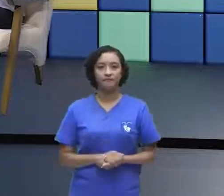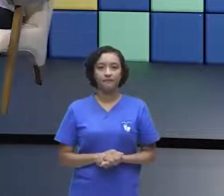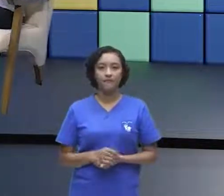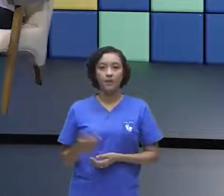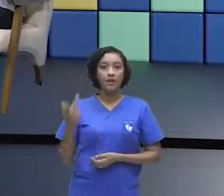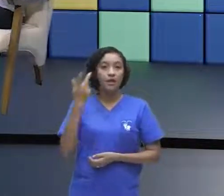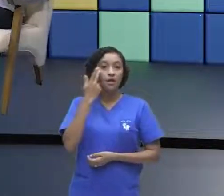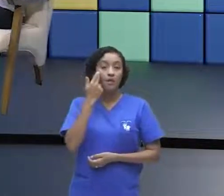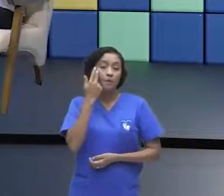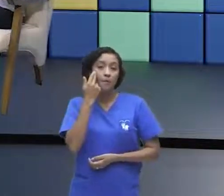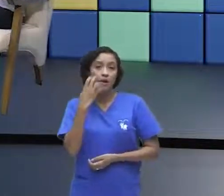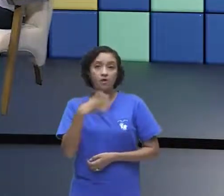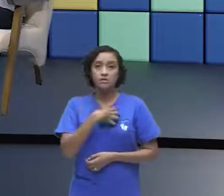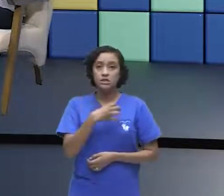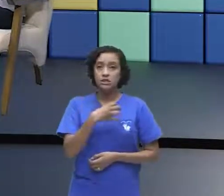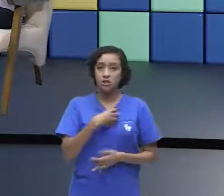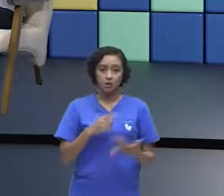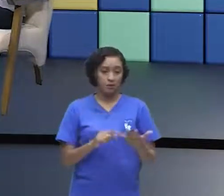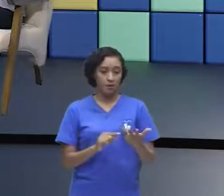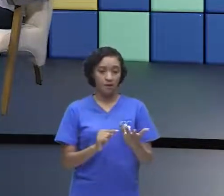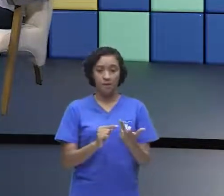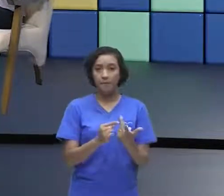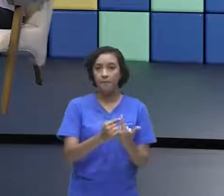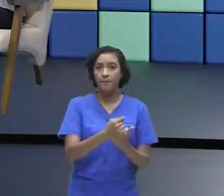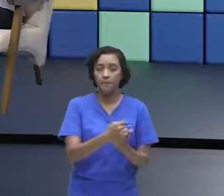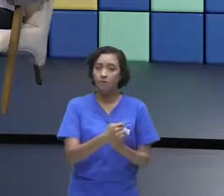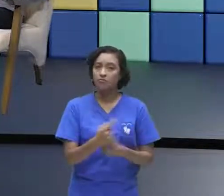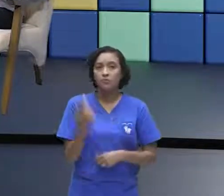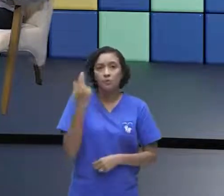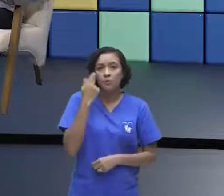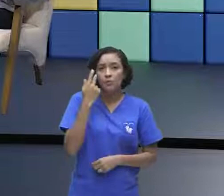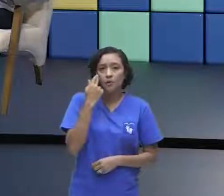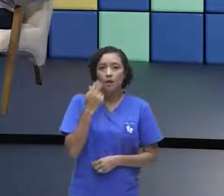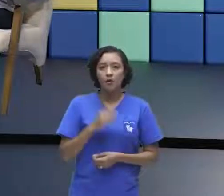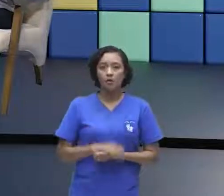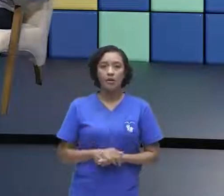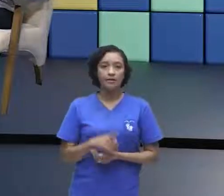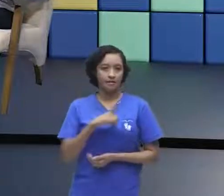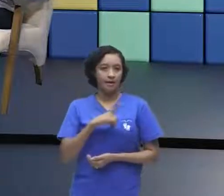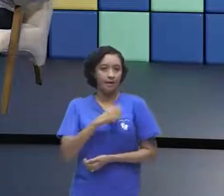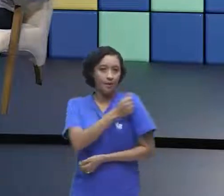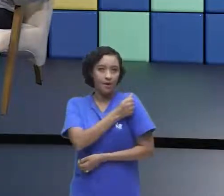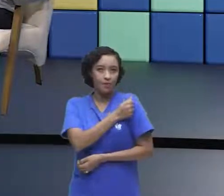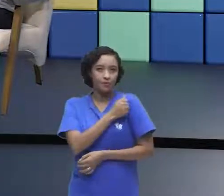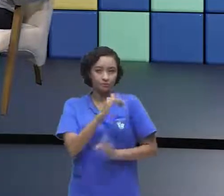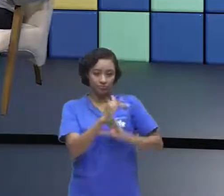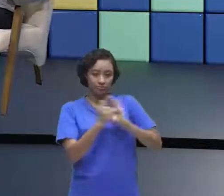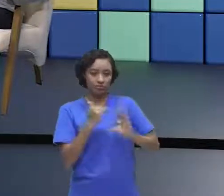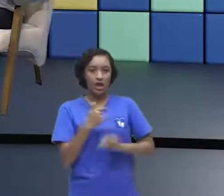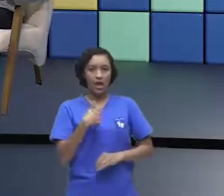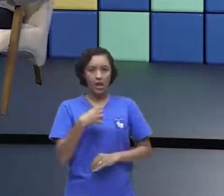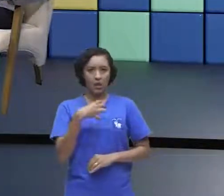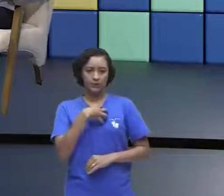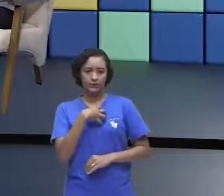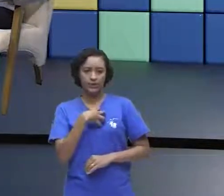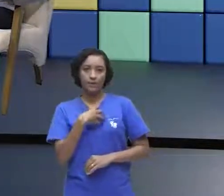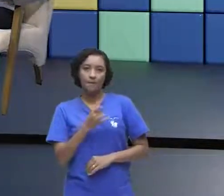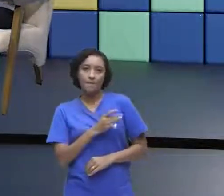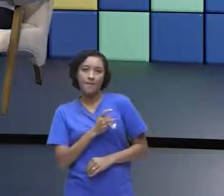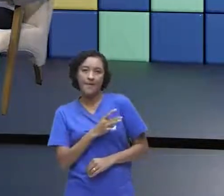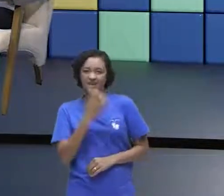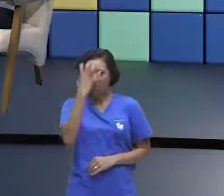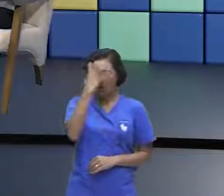mesmo tempo, porque Sim. a gente tem aqui um aluno nosso dizendo que ele sente medo e raiva ao mesmo tempo. Sim, às vezes a gente pode sentir,